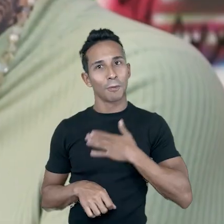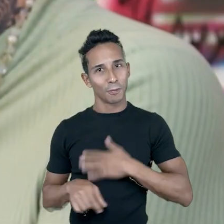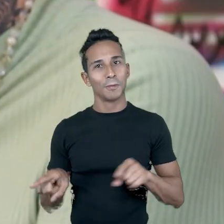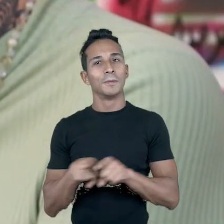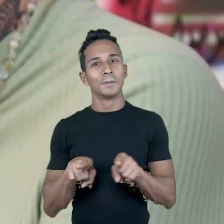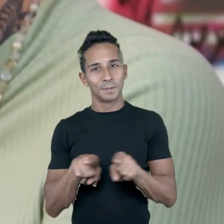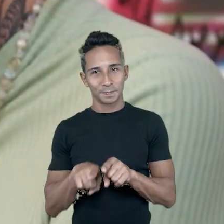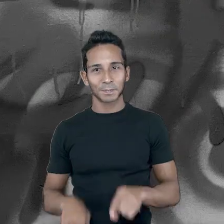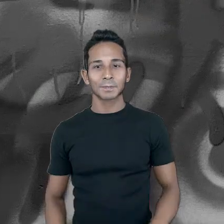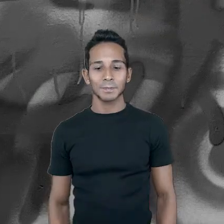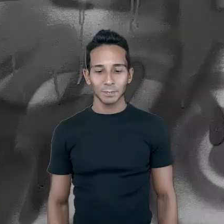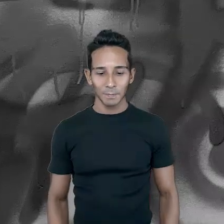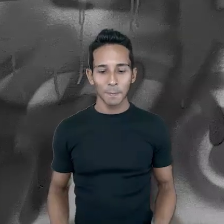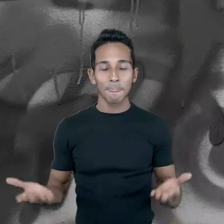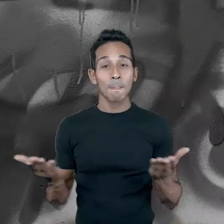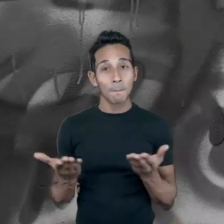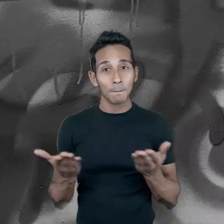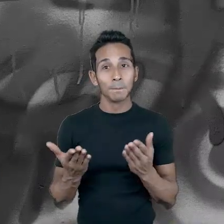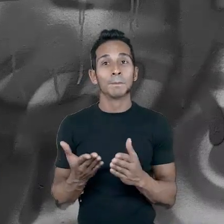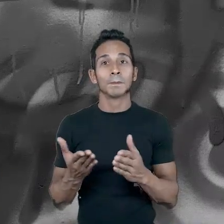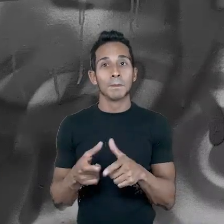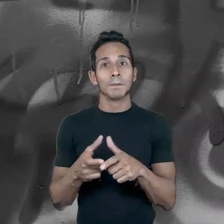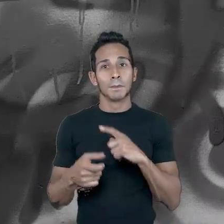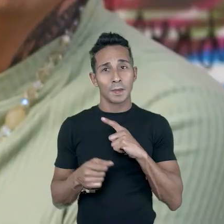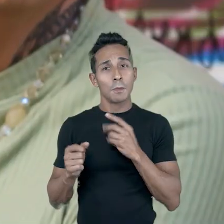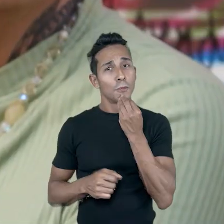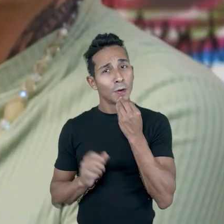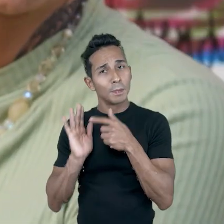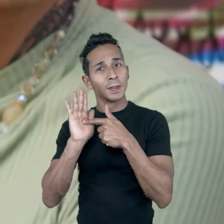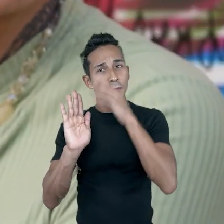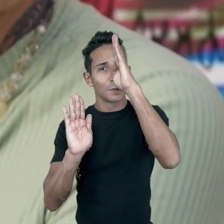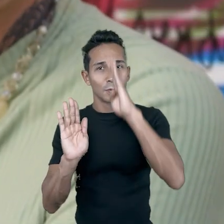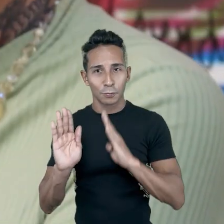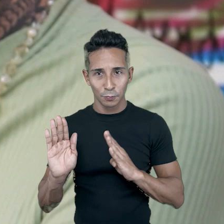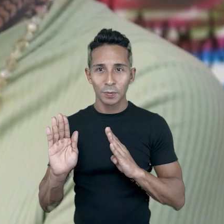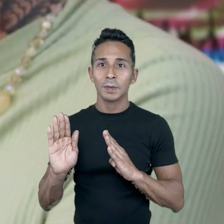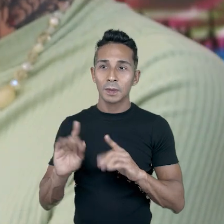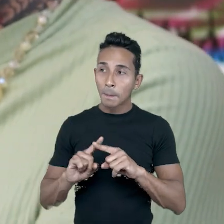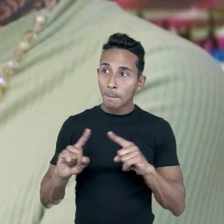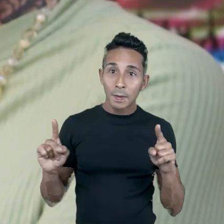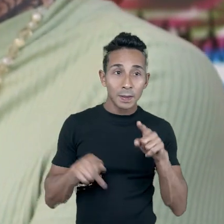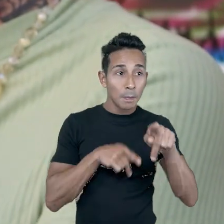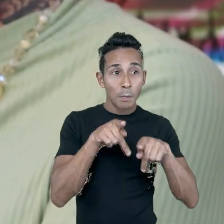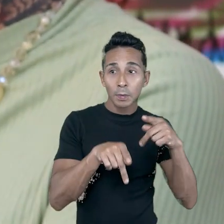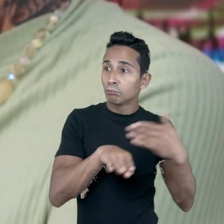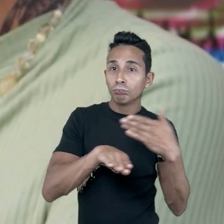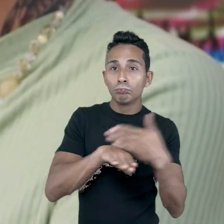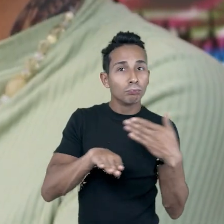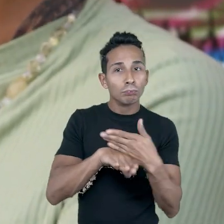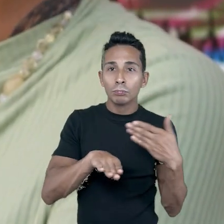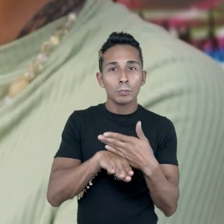de orquestra, né? A gente tem uma música orquestrada hoje que uma boa parte dela é gratuita e mesmo assim a gente não